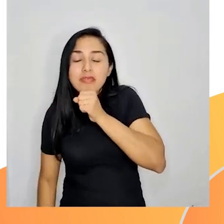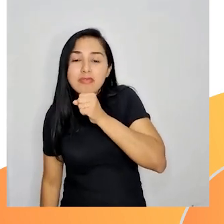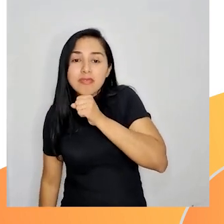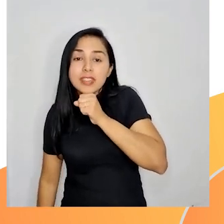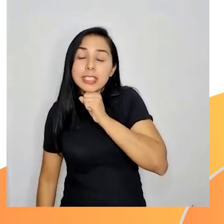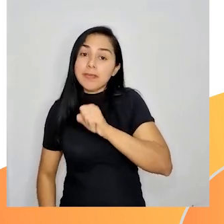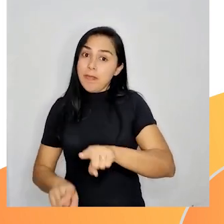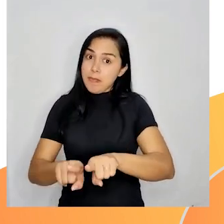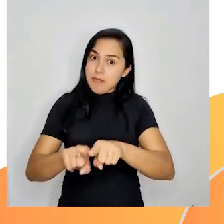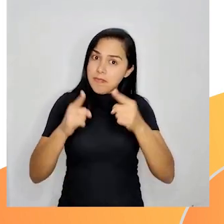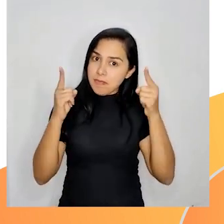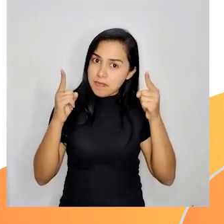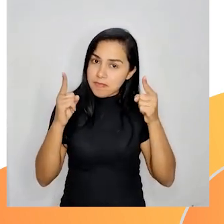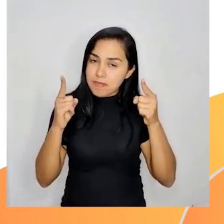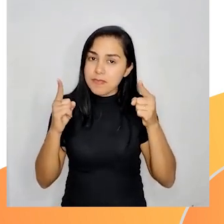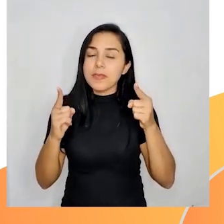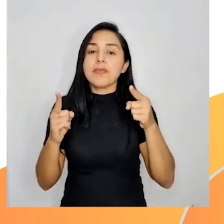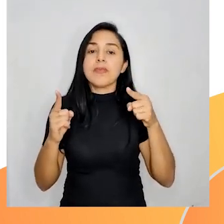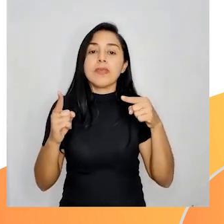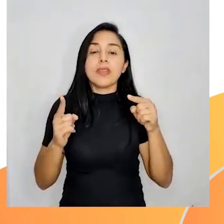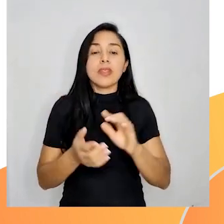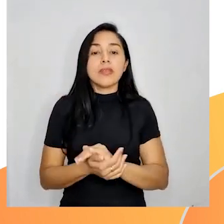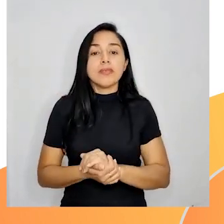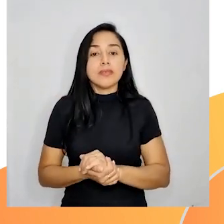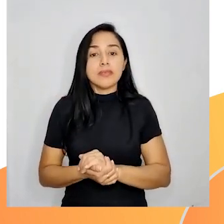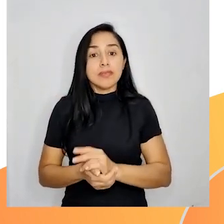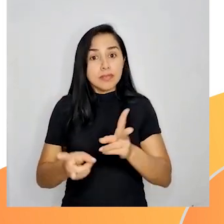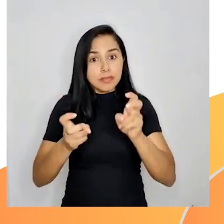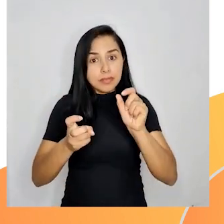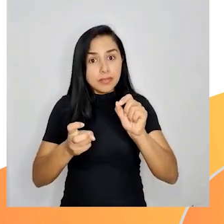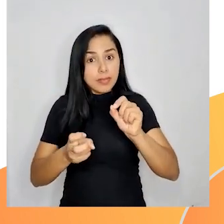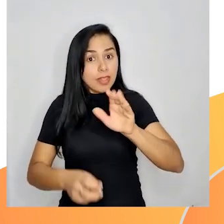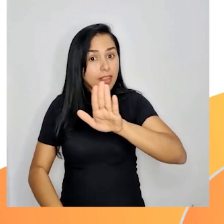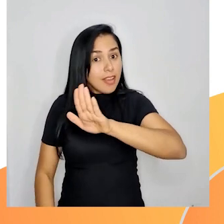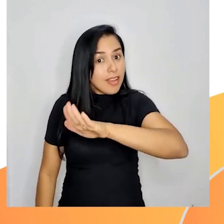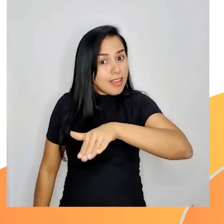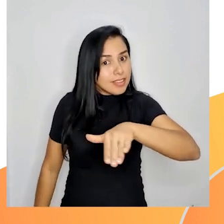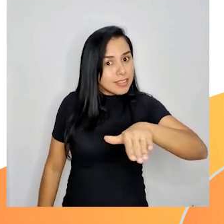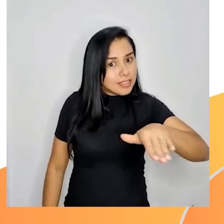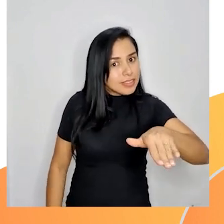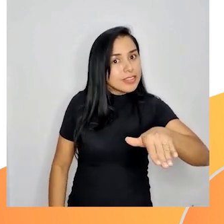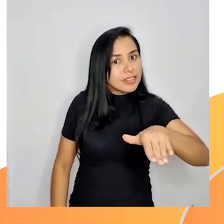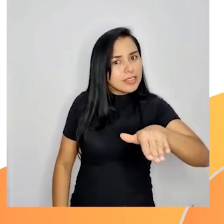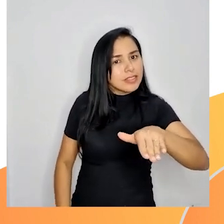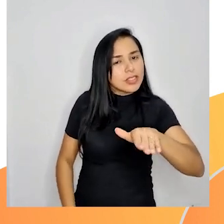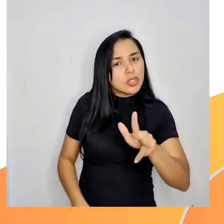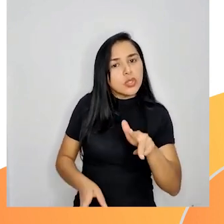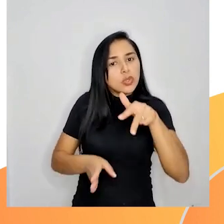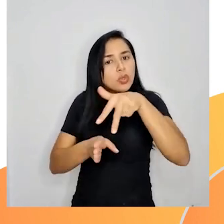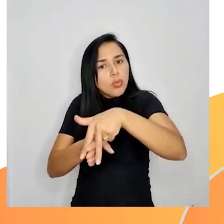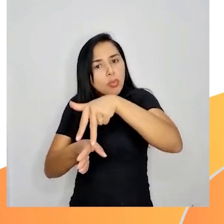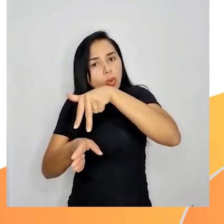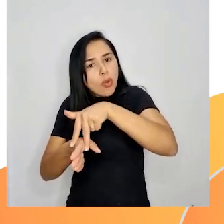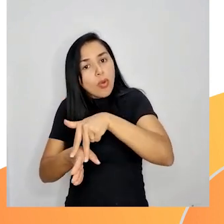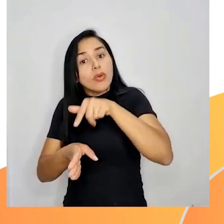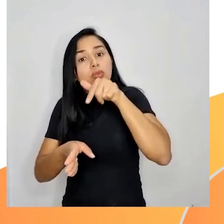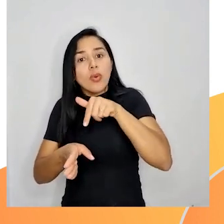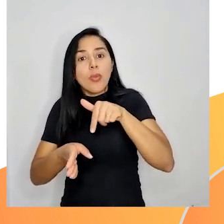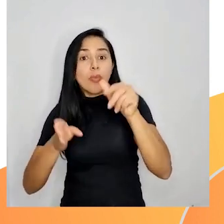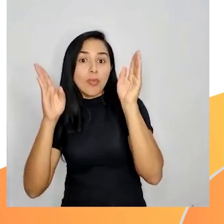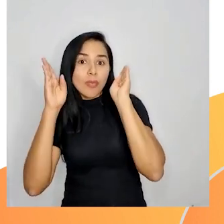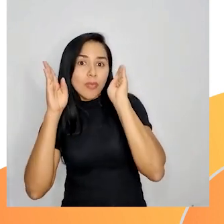Mas quem os comanda, quem os toca com um rélio enorme, são